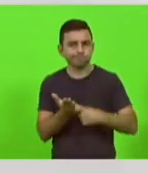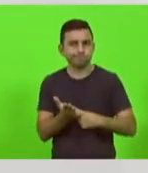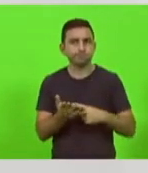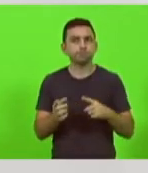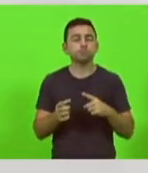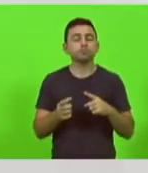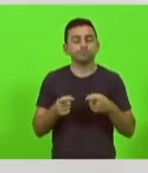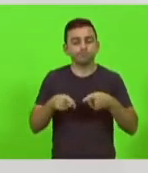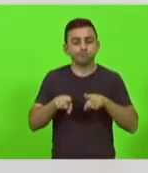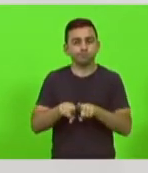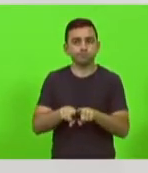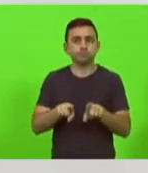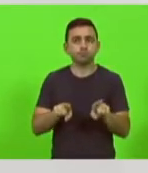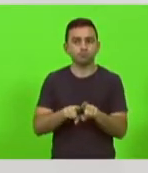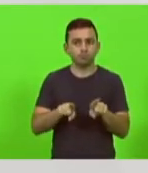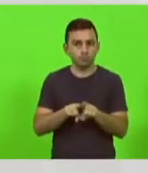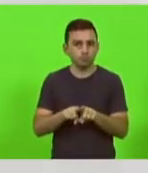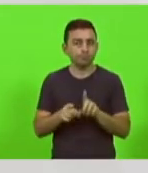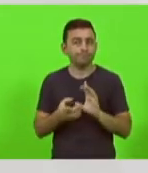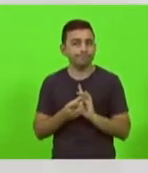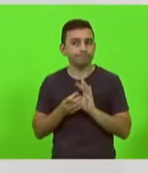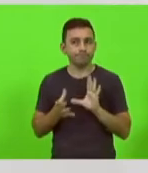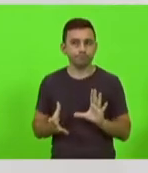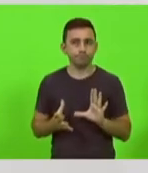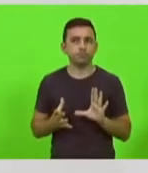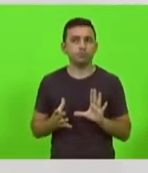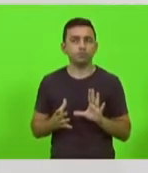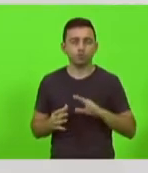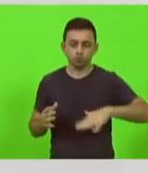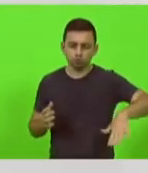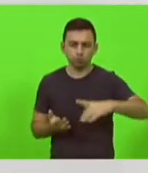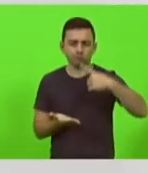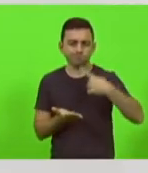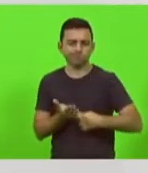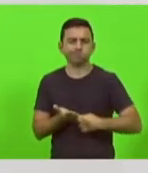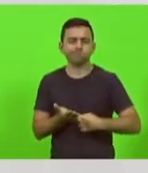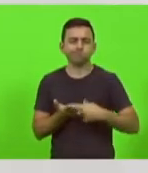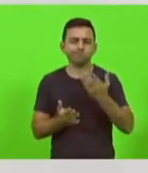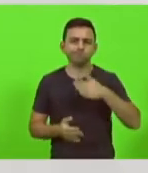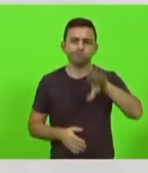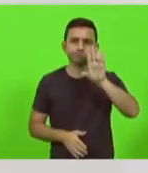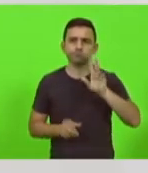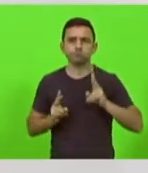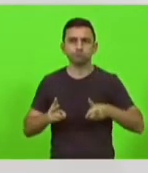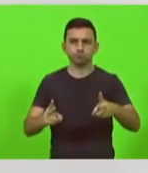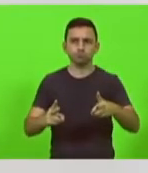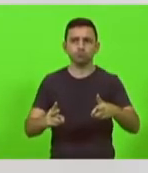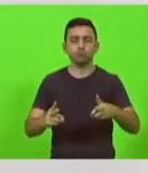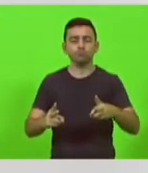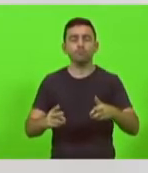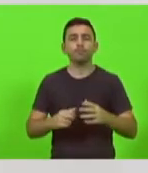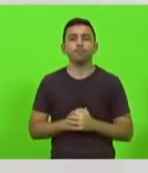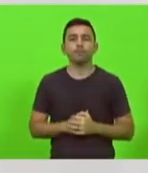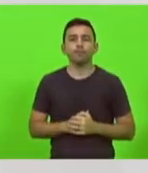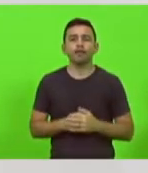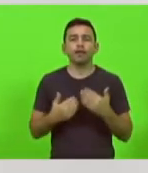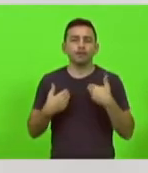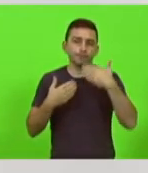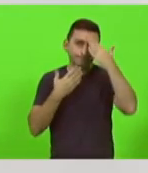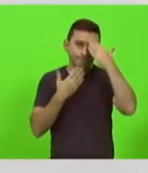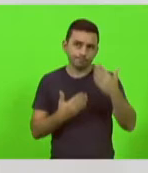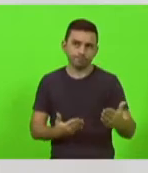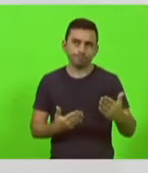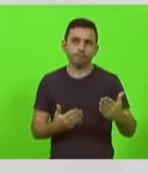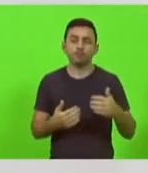parceria democrática e republicana com que sempre nos comprometemos. E faço aqui um parênteses para agradecer